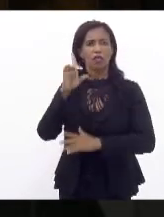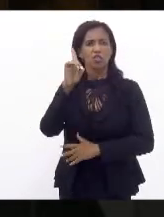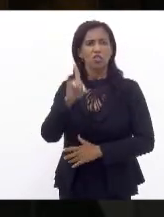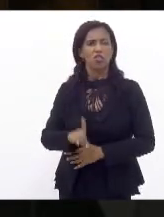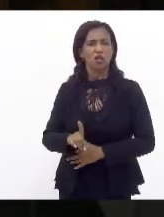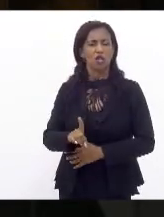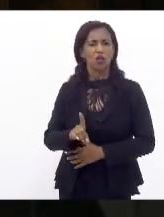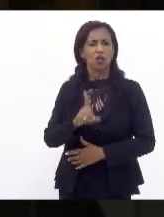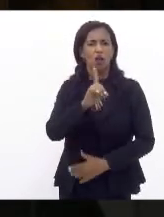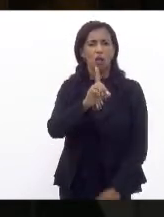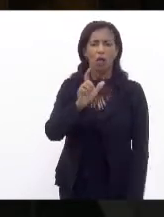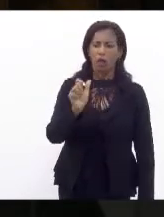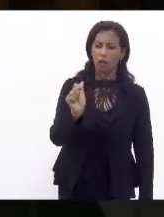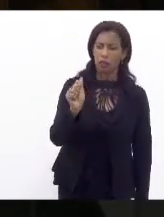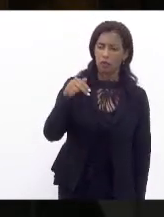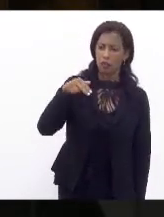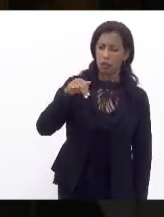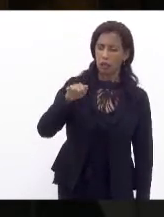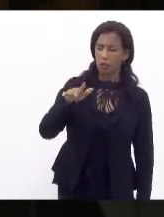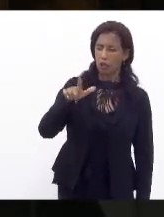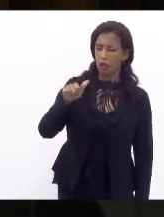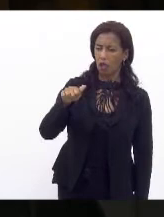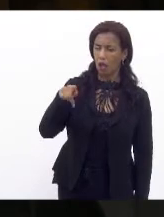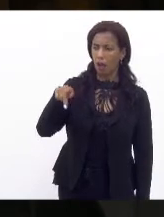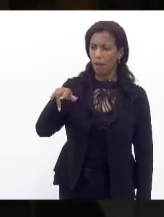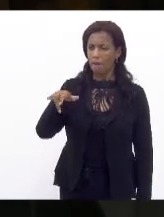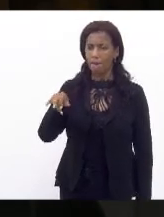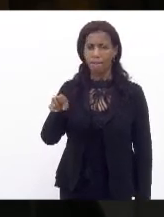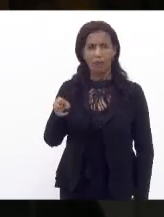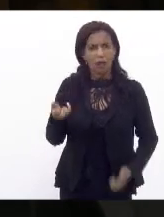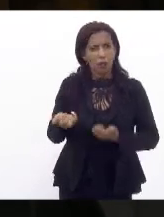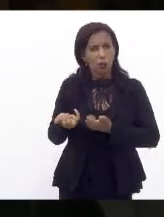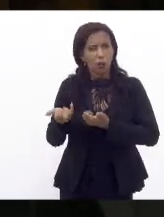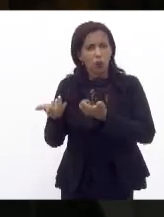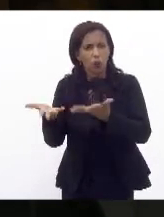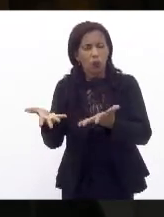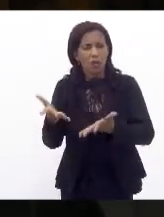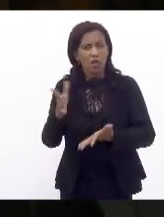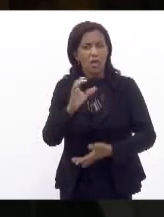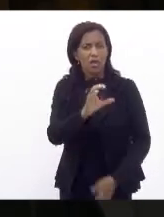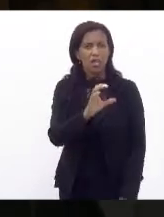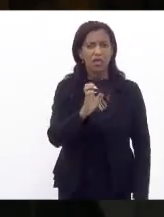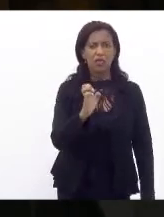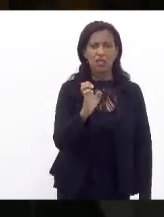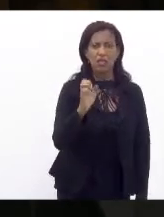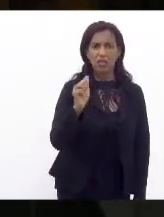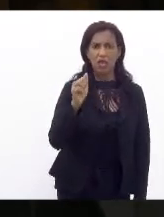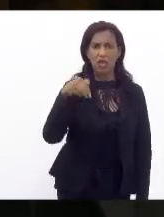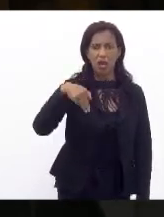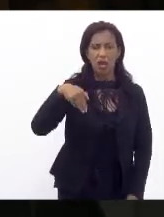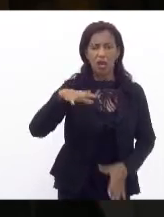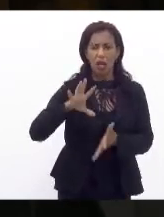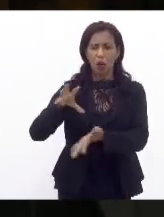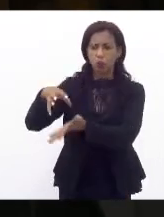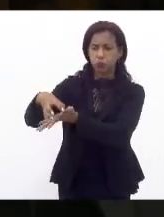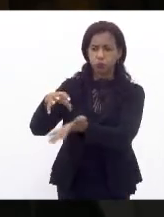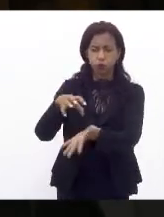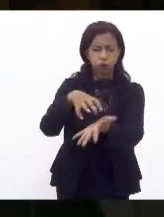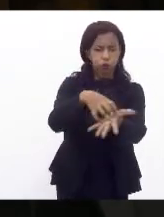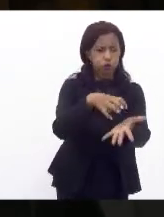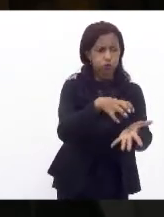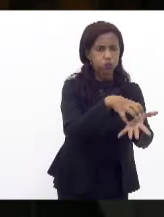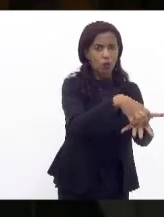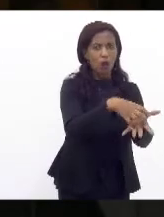Pérez, nós levamos e interiorizamos os CEANs, esses centros especializados de atendimento à